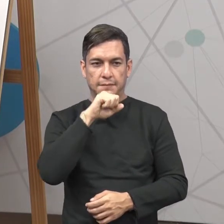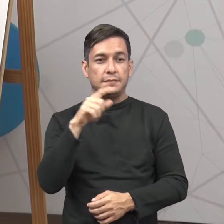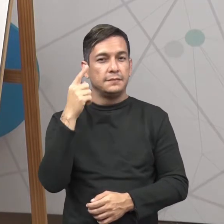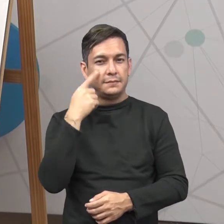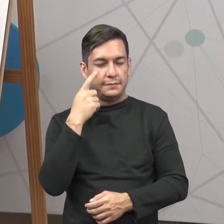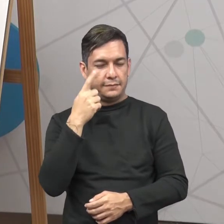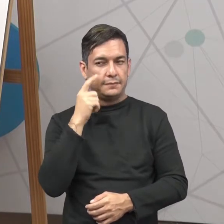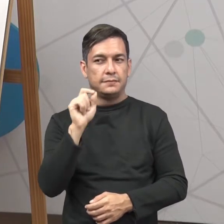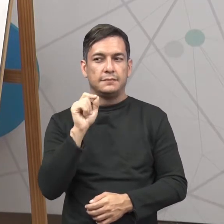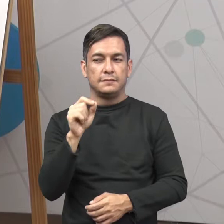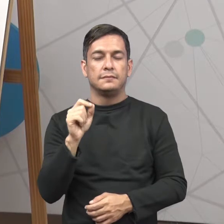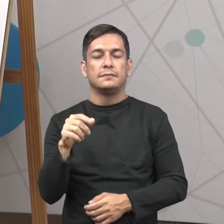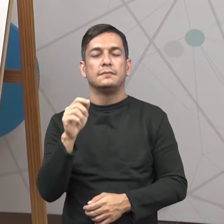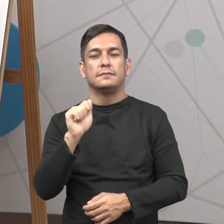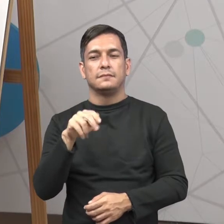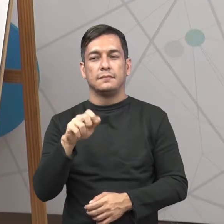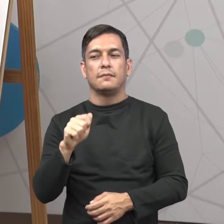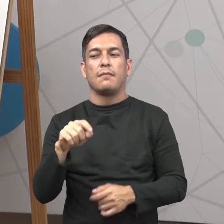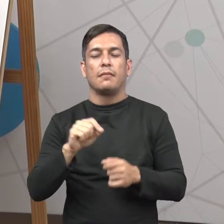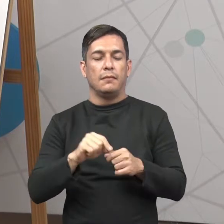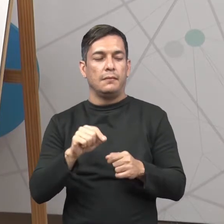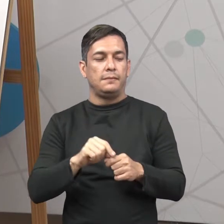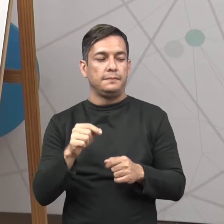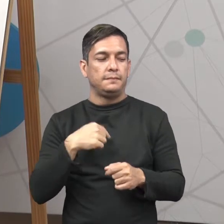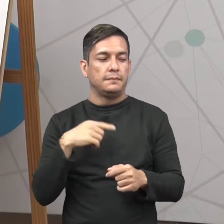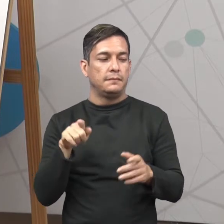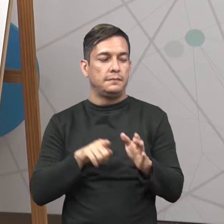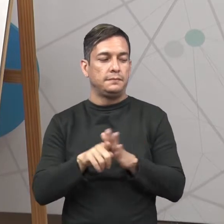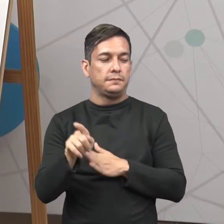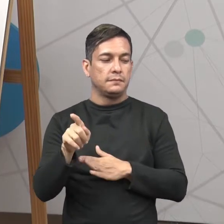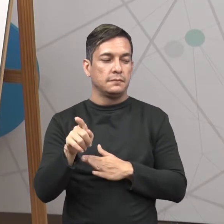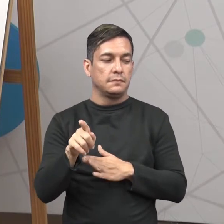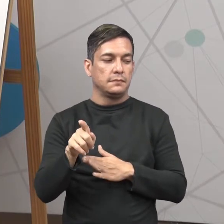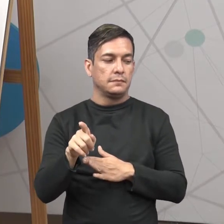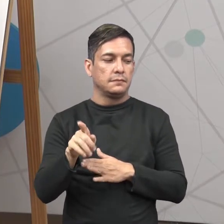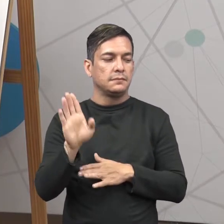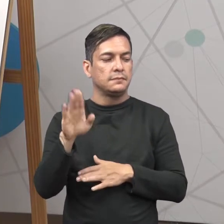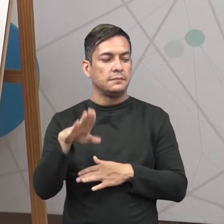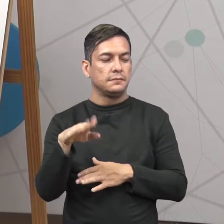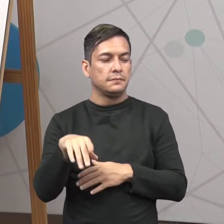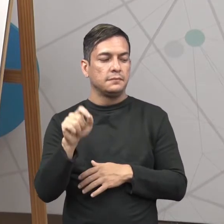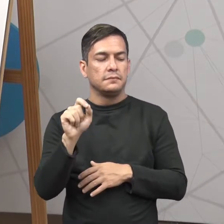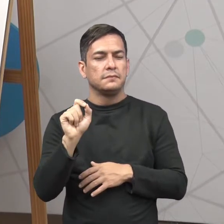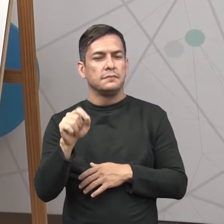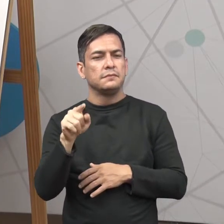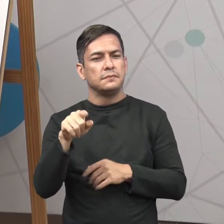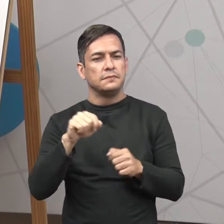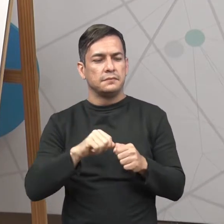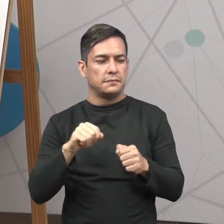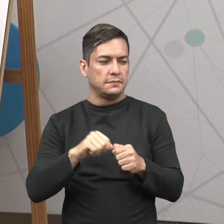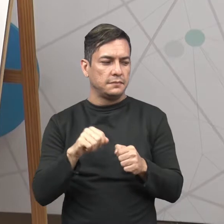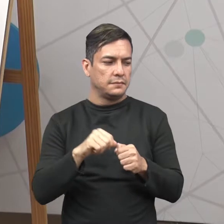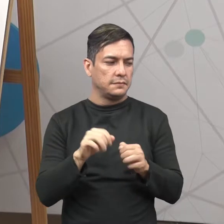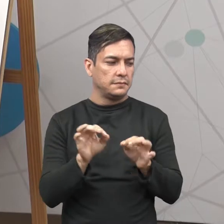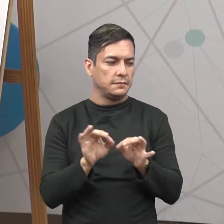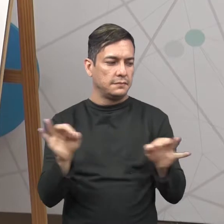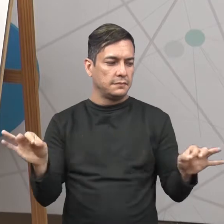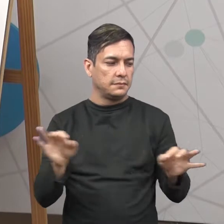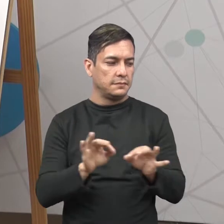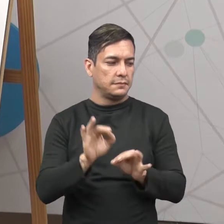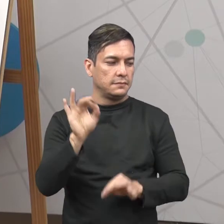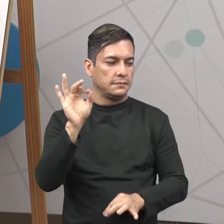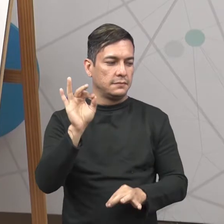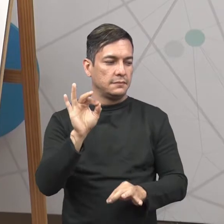Observando o que a Ana estava fazendo, então ele pergunta: Filha, o que você está fazendo com esse